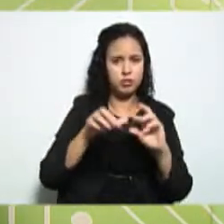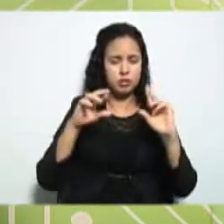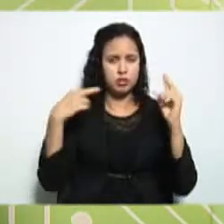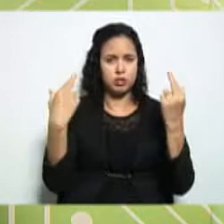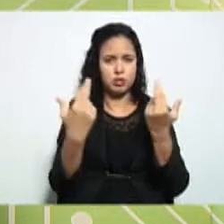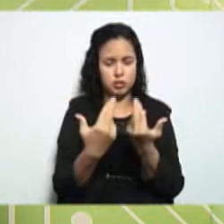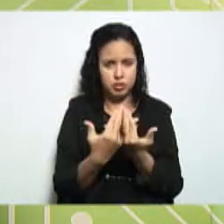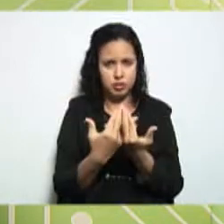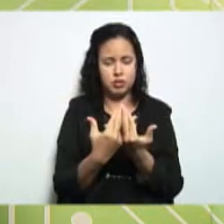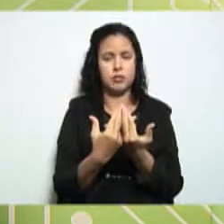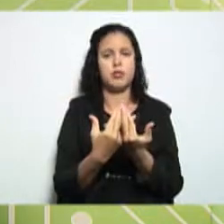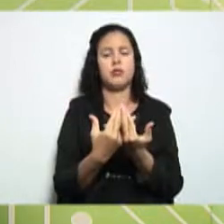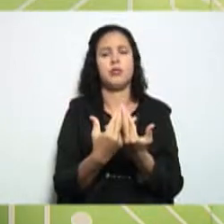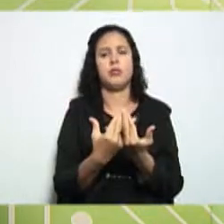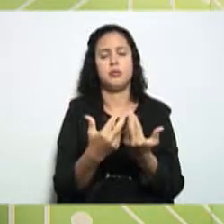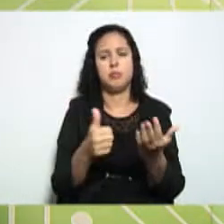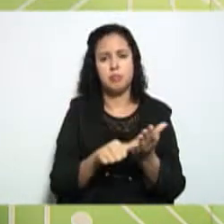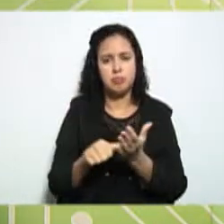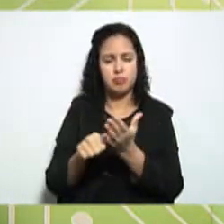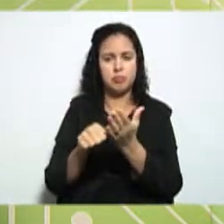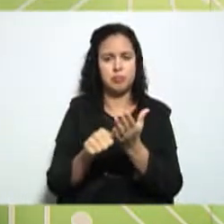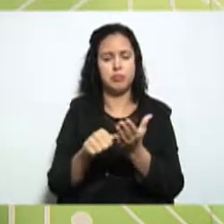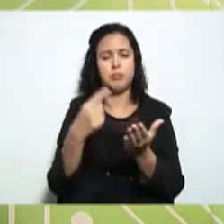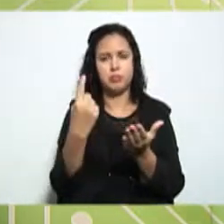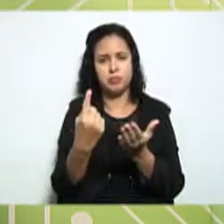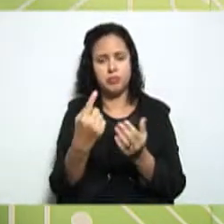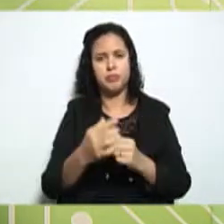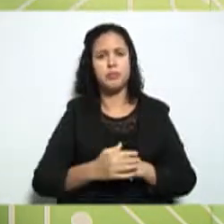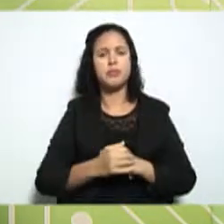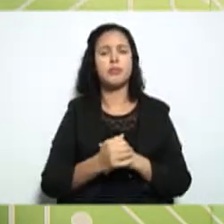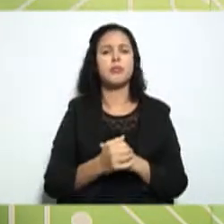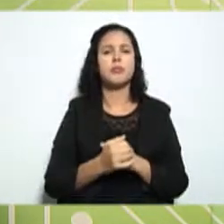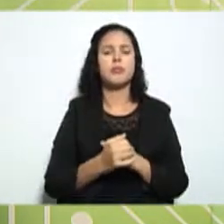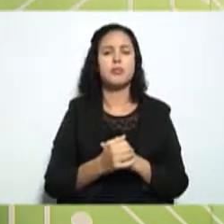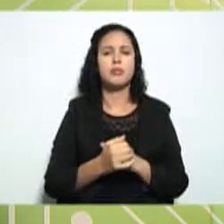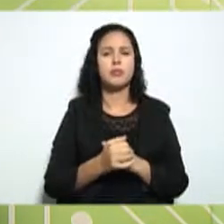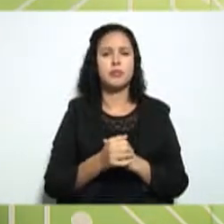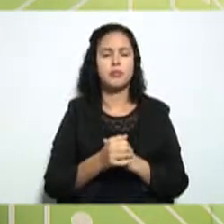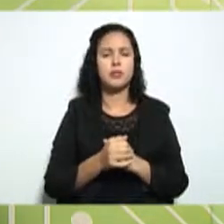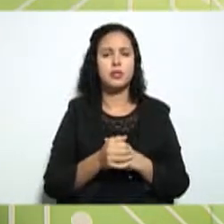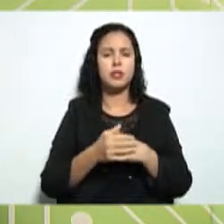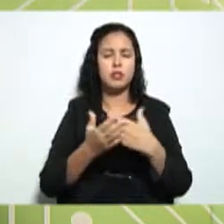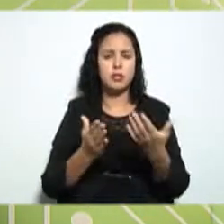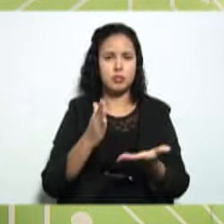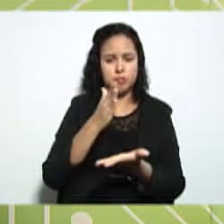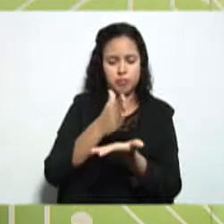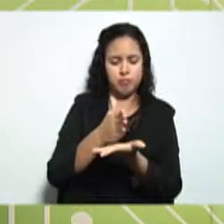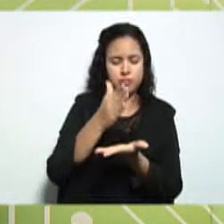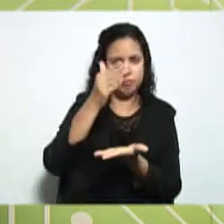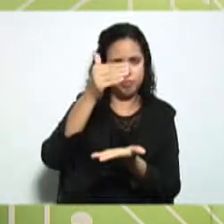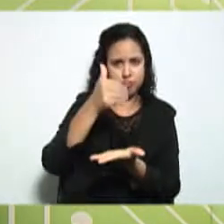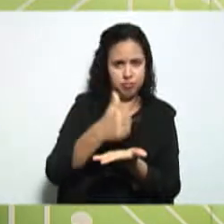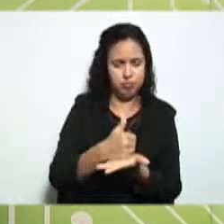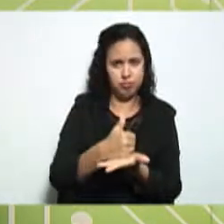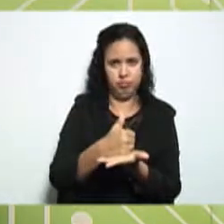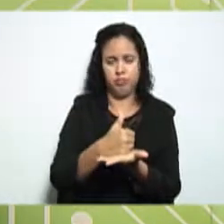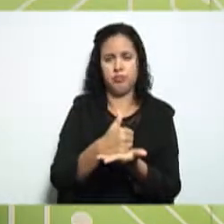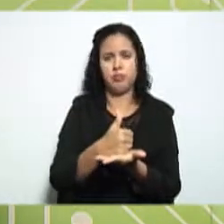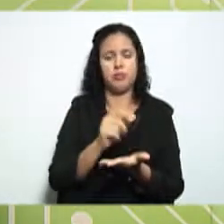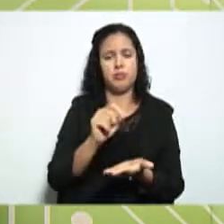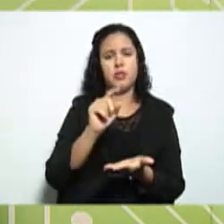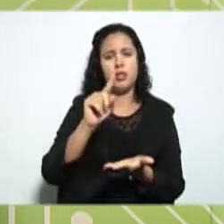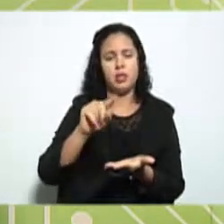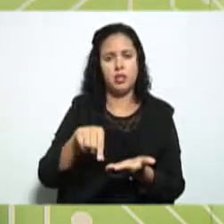por pessoa, normalmente essa divisão de sobras está relacionada ao volume de transações que as